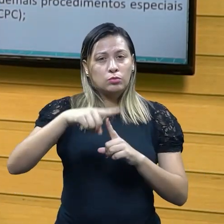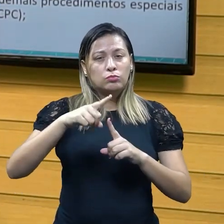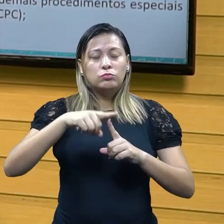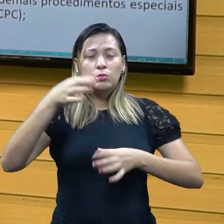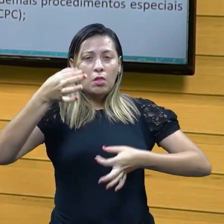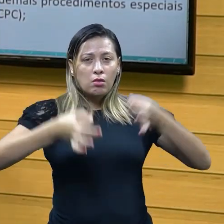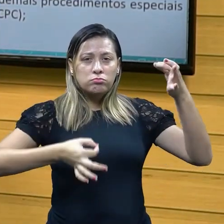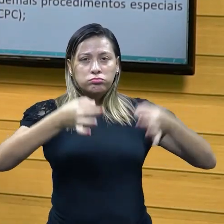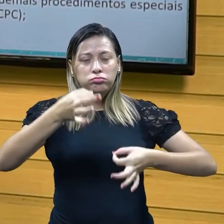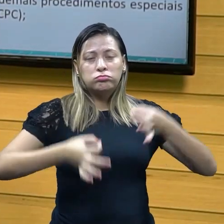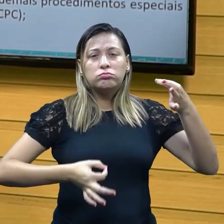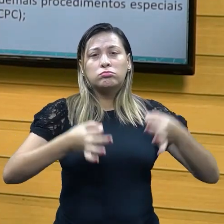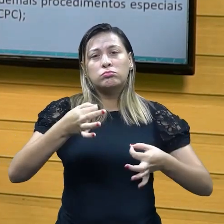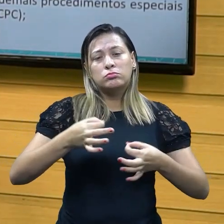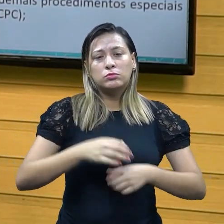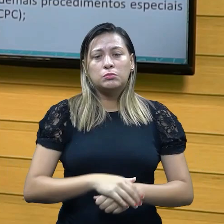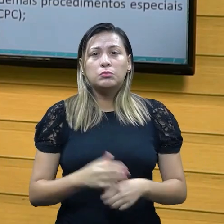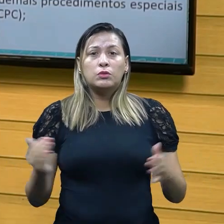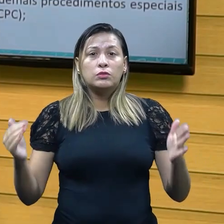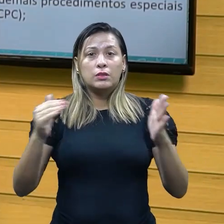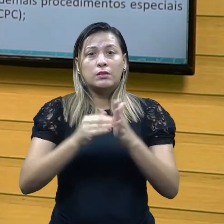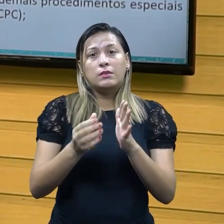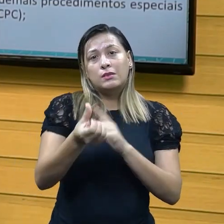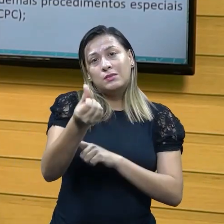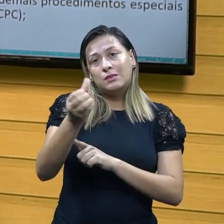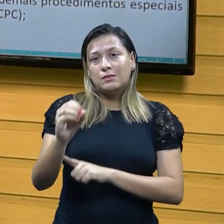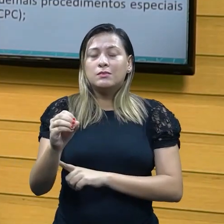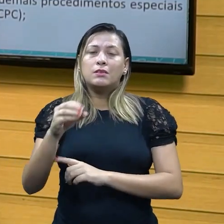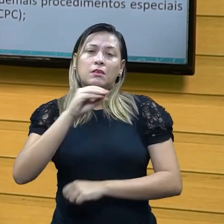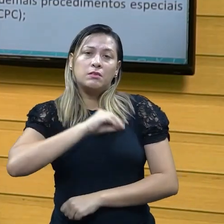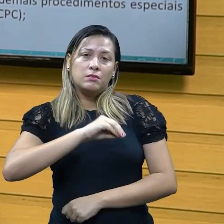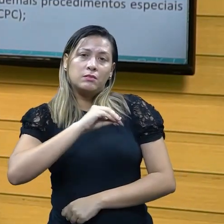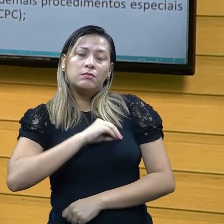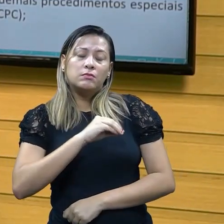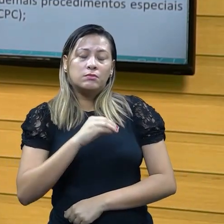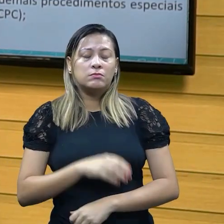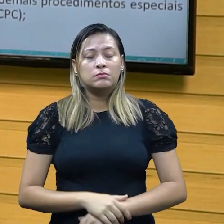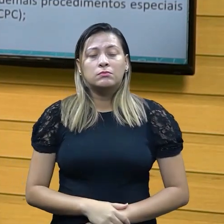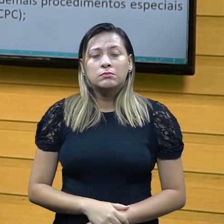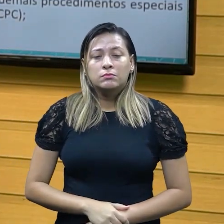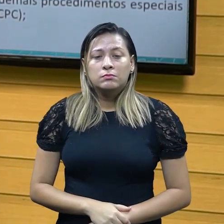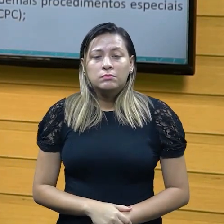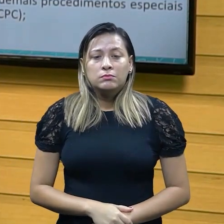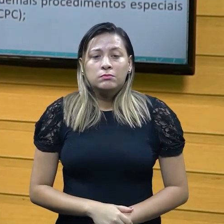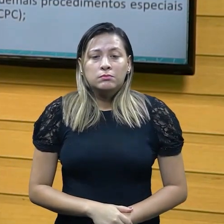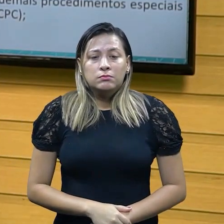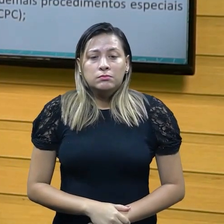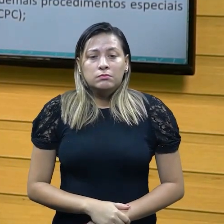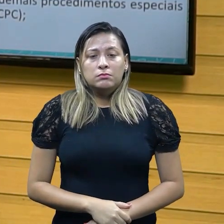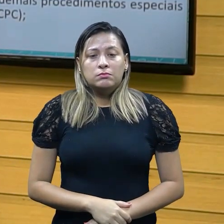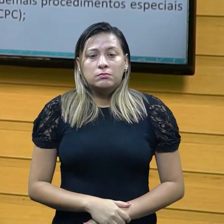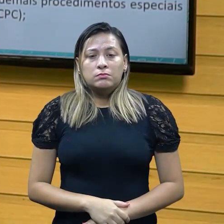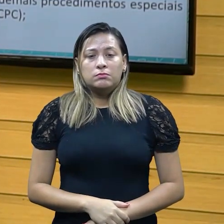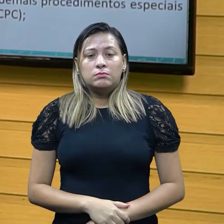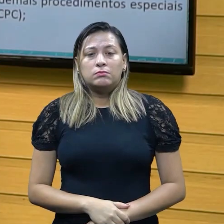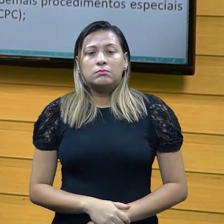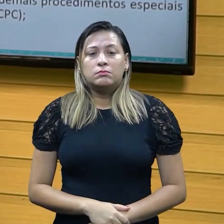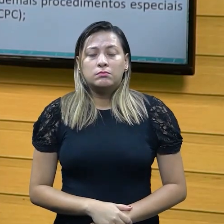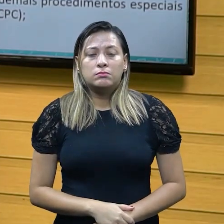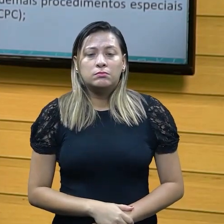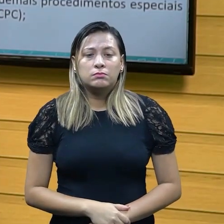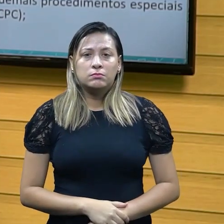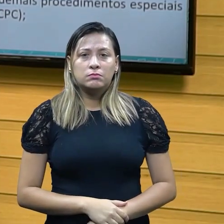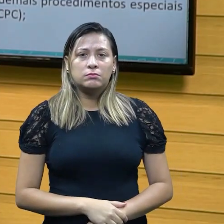pode ainda chegar aos 60 salários mínimos, né? E aí você tem algumas características voltadas para 20 salários mínimos e